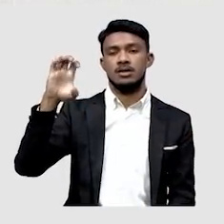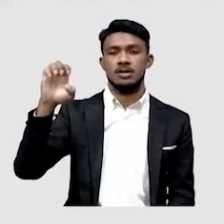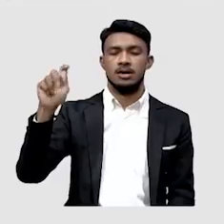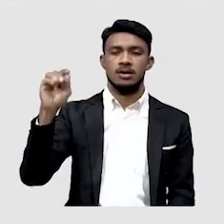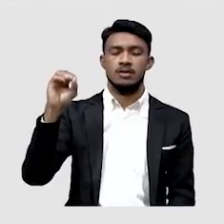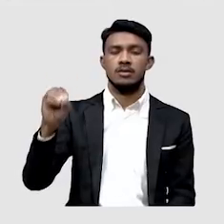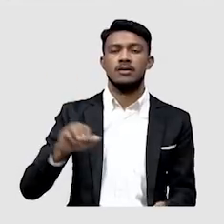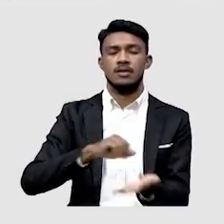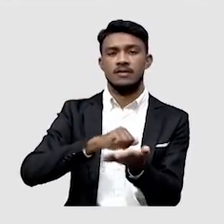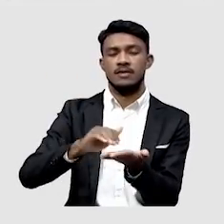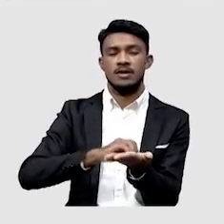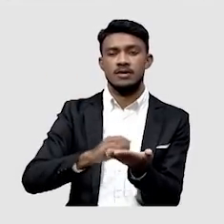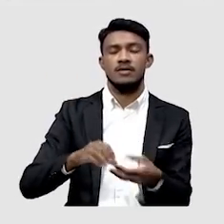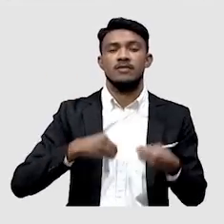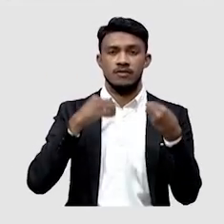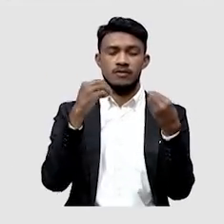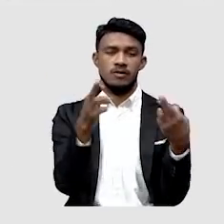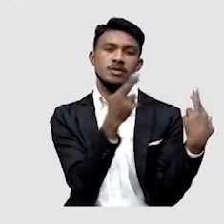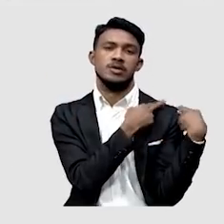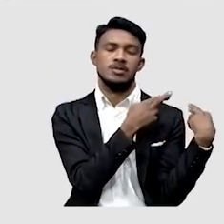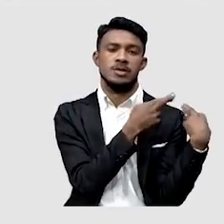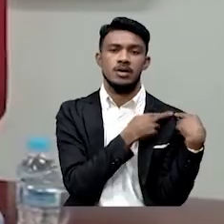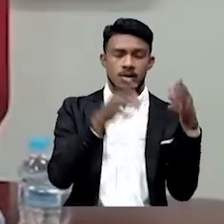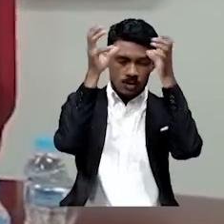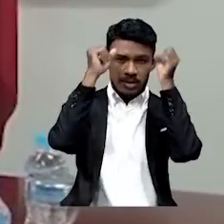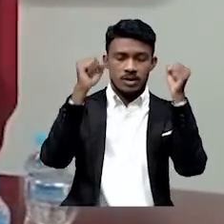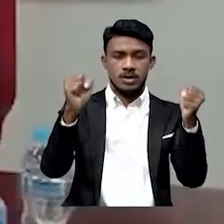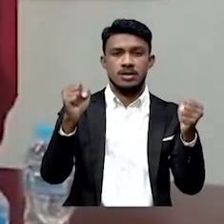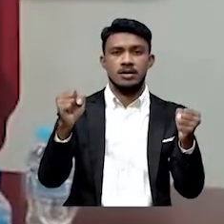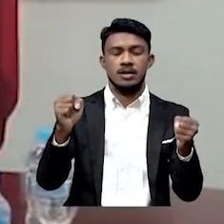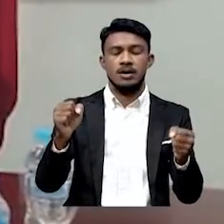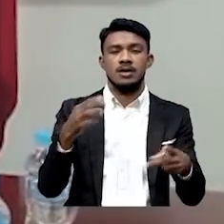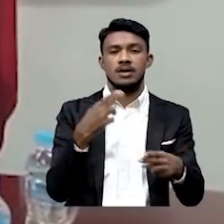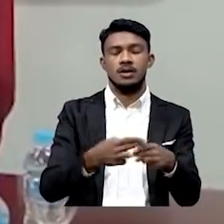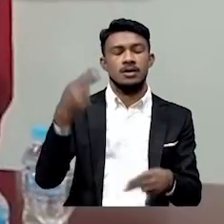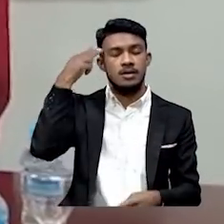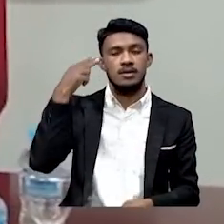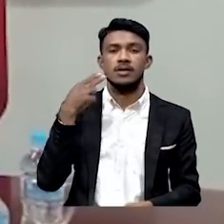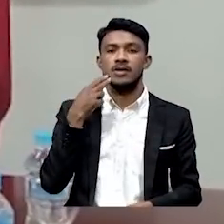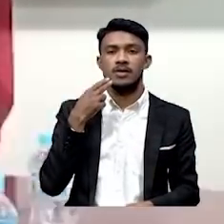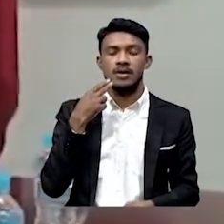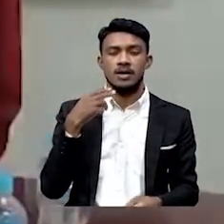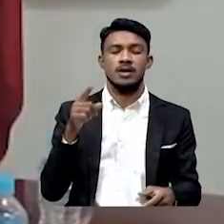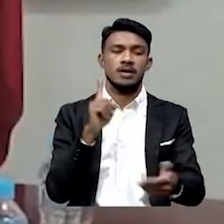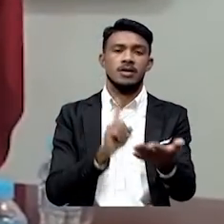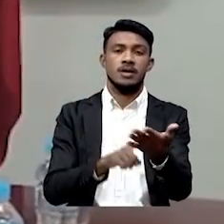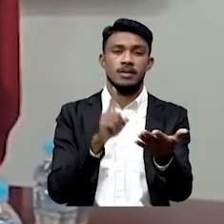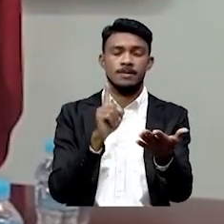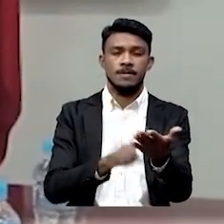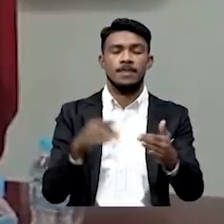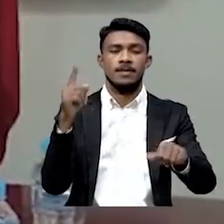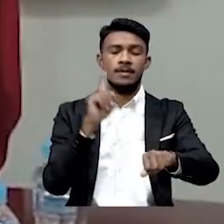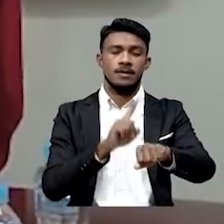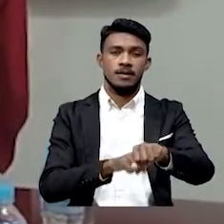ato fo posse ba presidente da República eleito. Premiado Nobel da Paz ne informa, durante seu rumuto o presidente do